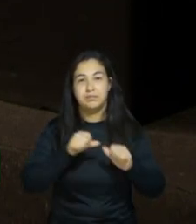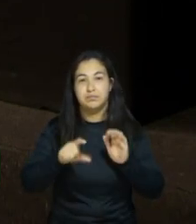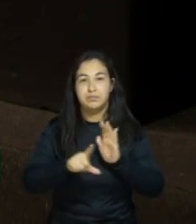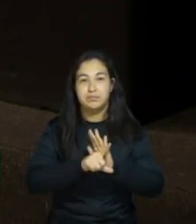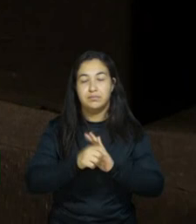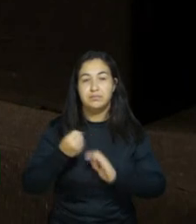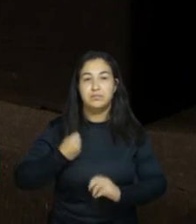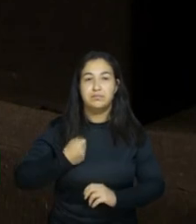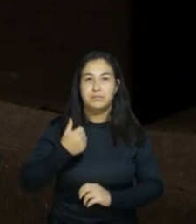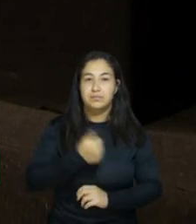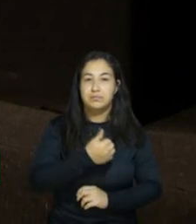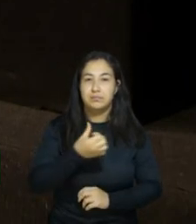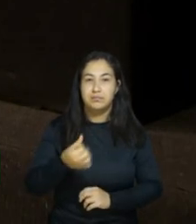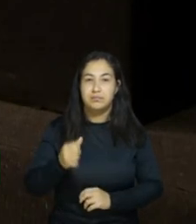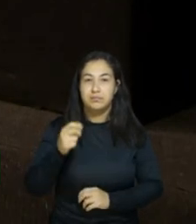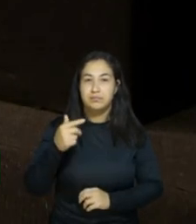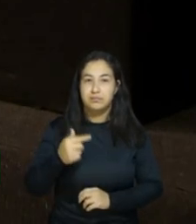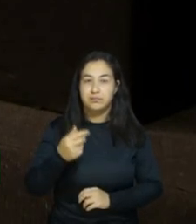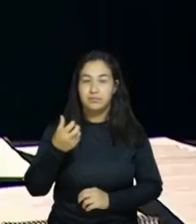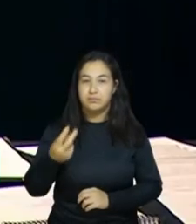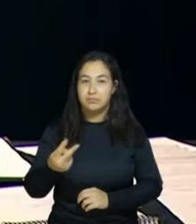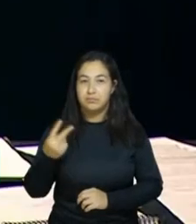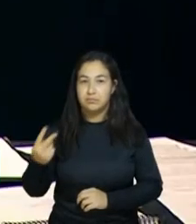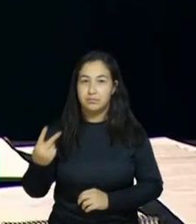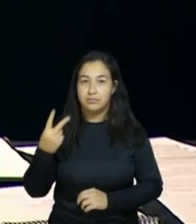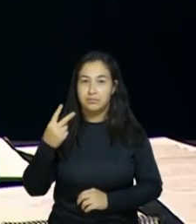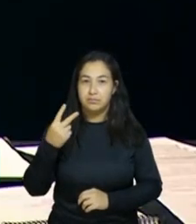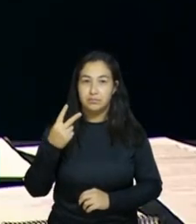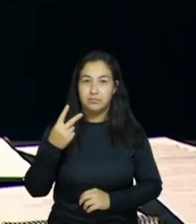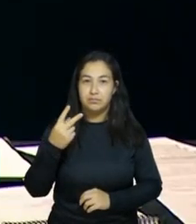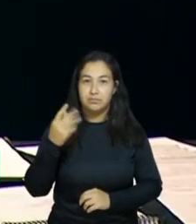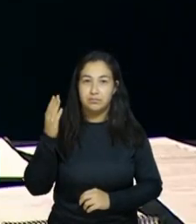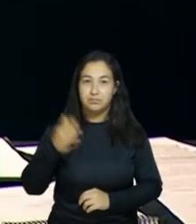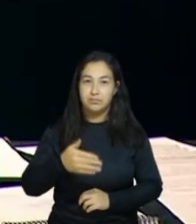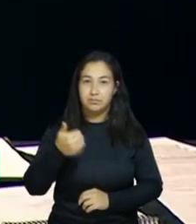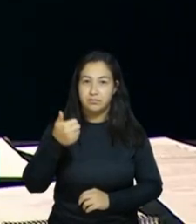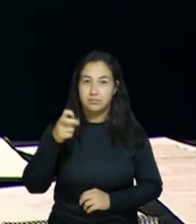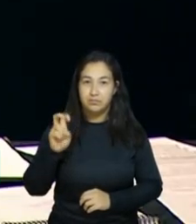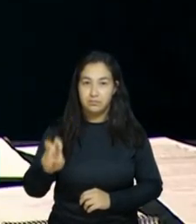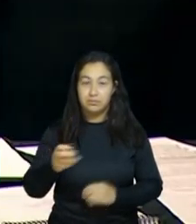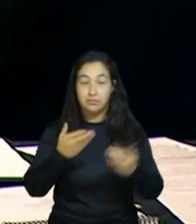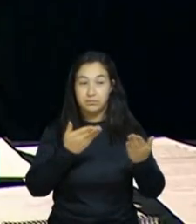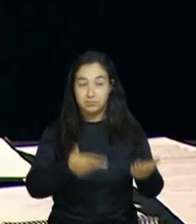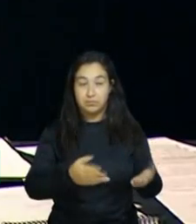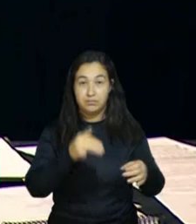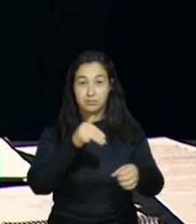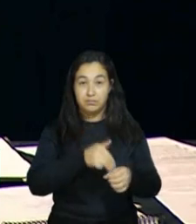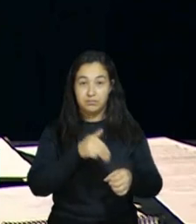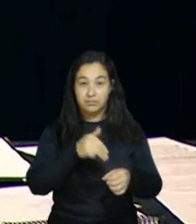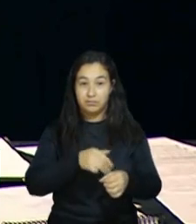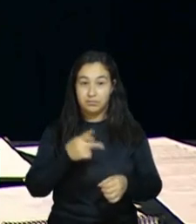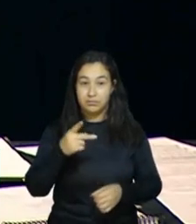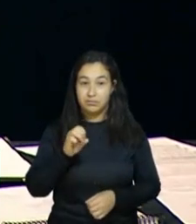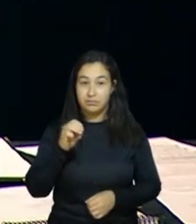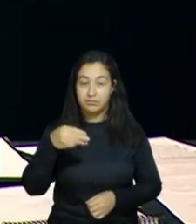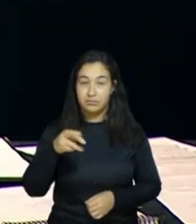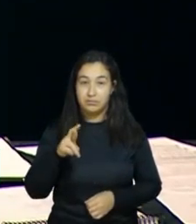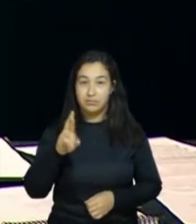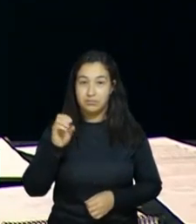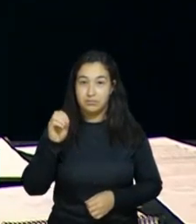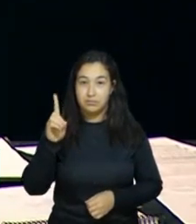número 16.722 de 2015 para denominar o município de Pomerode como a capital catarinense do